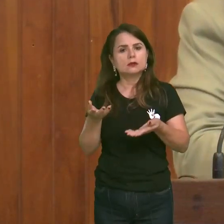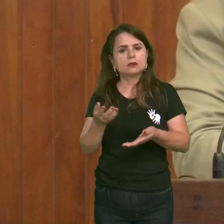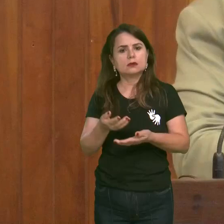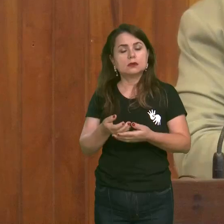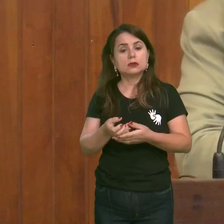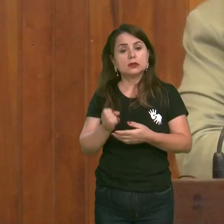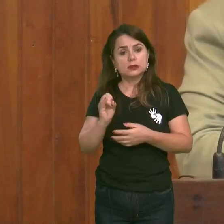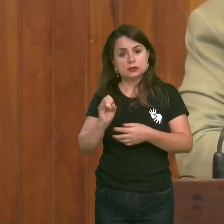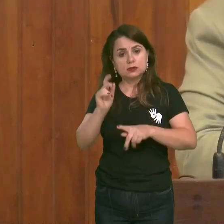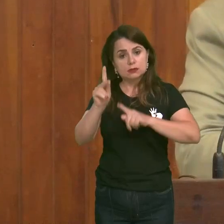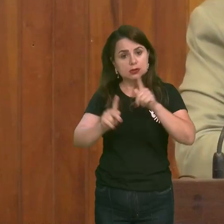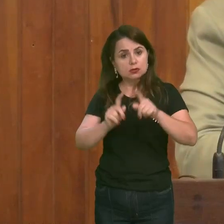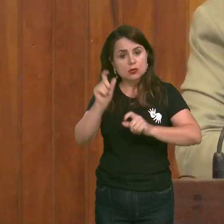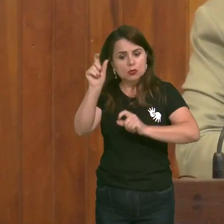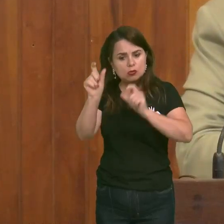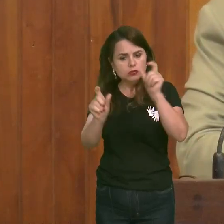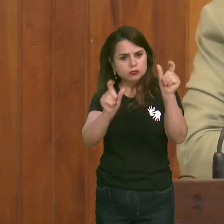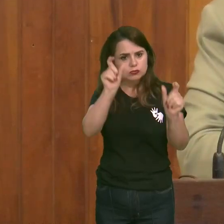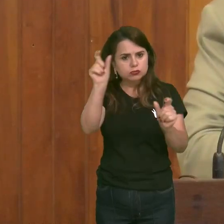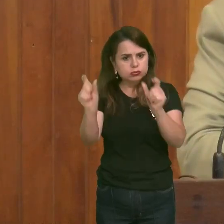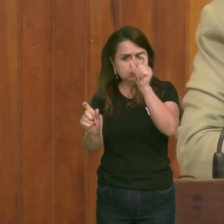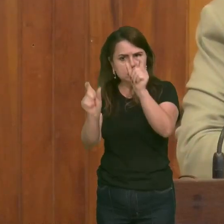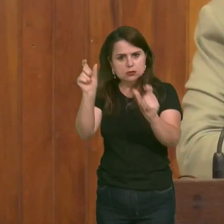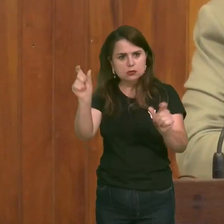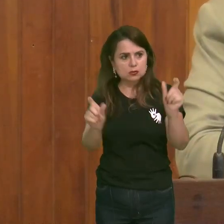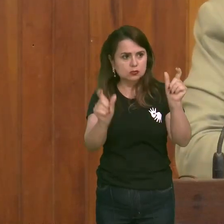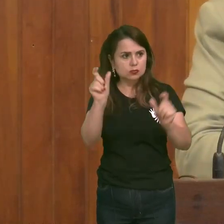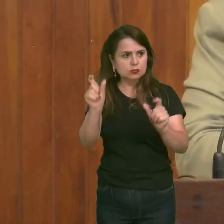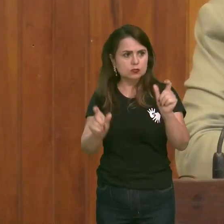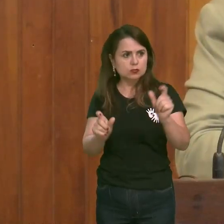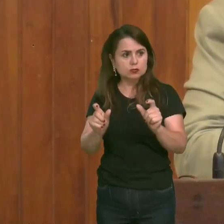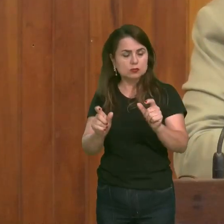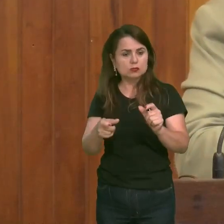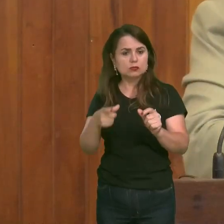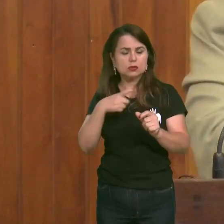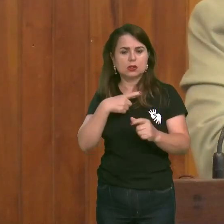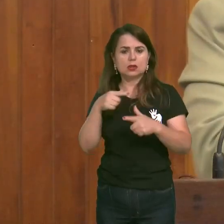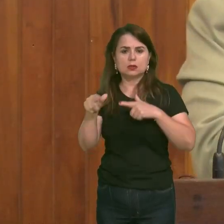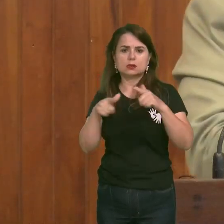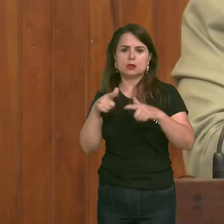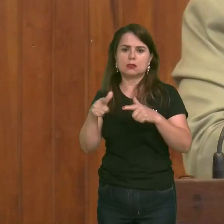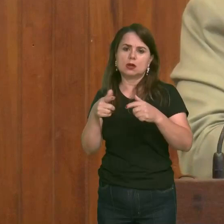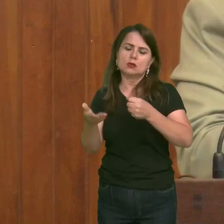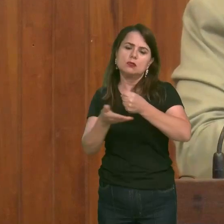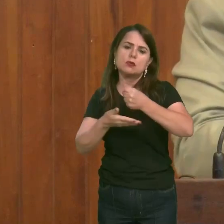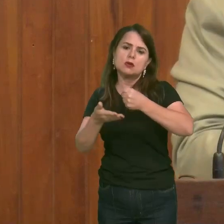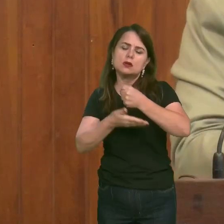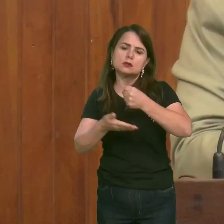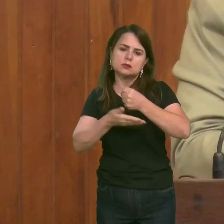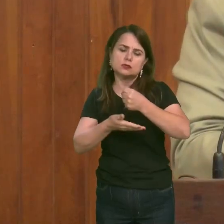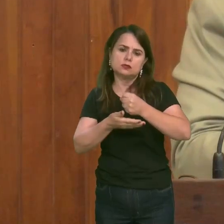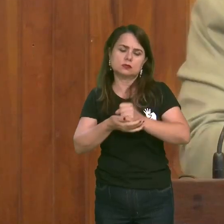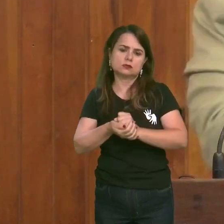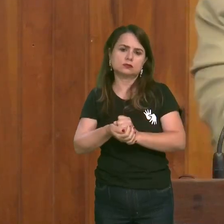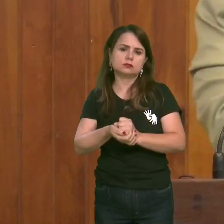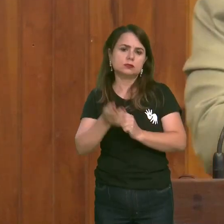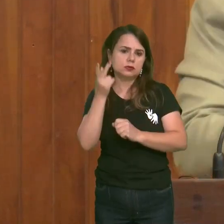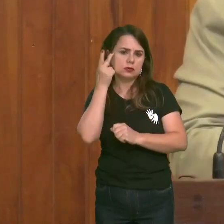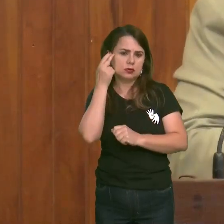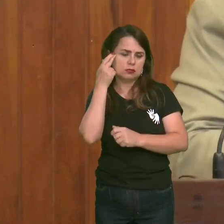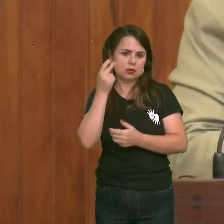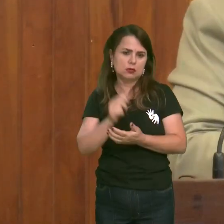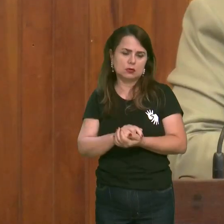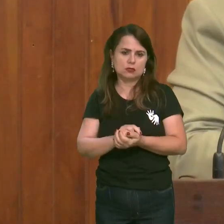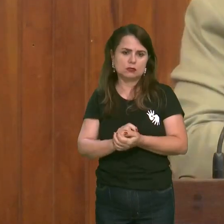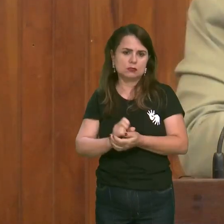se o cidadão ele ele tem lá o serviços básicos né atendidos não